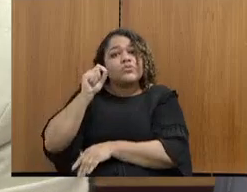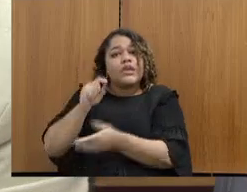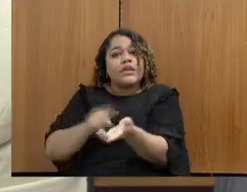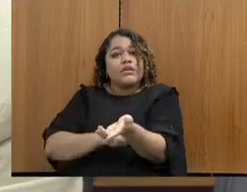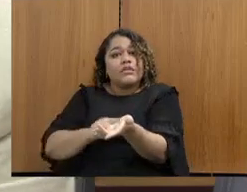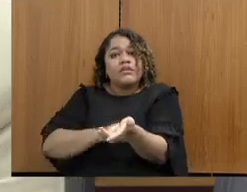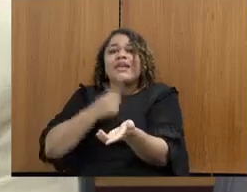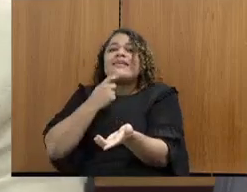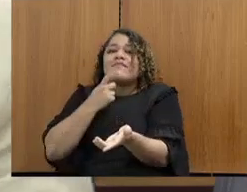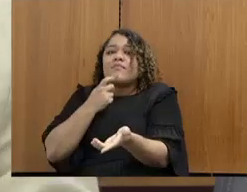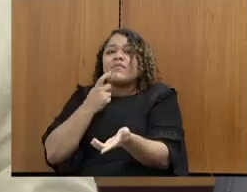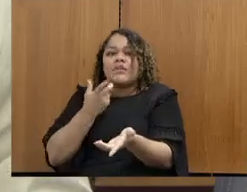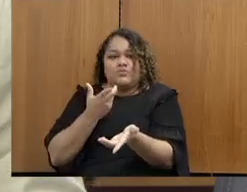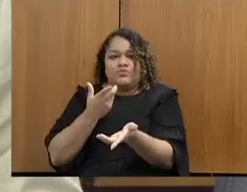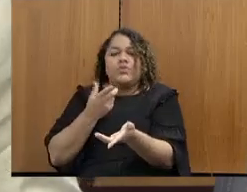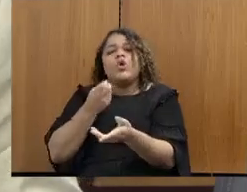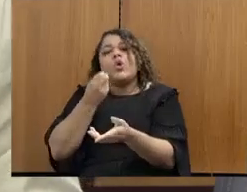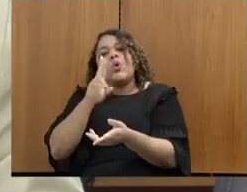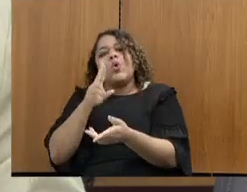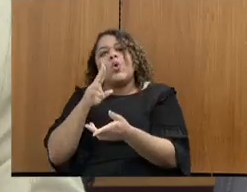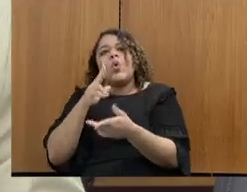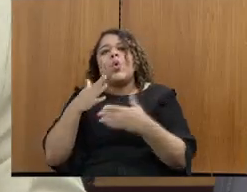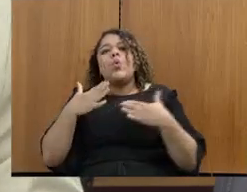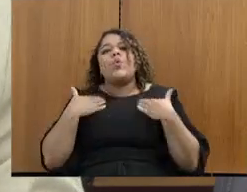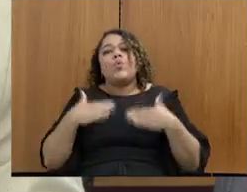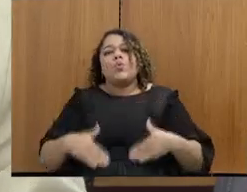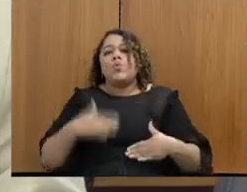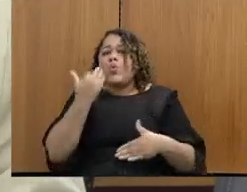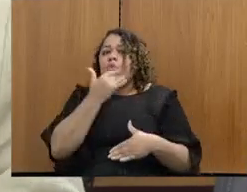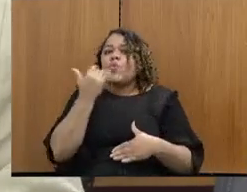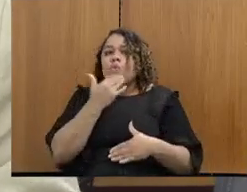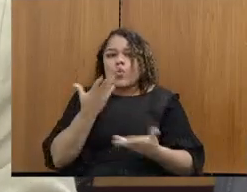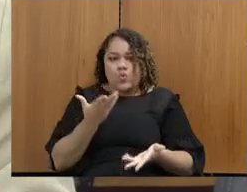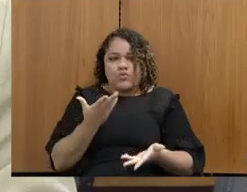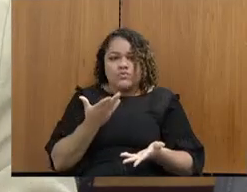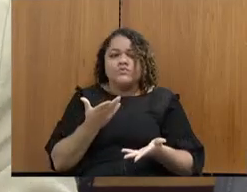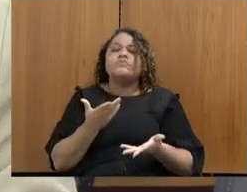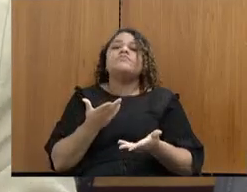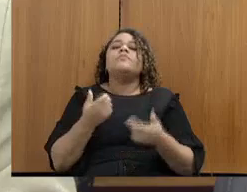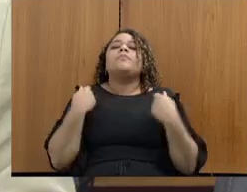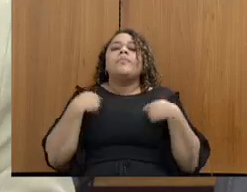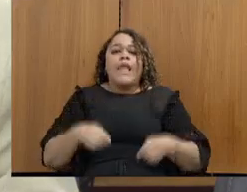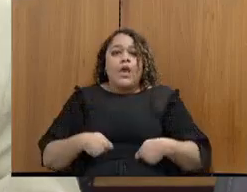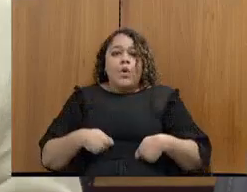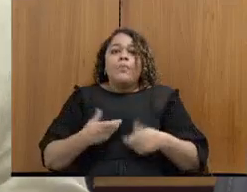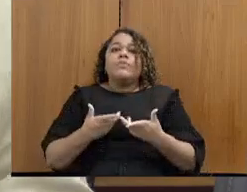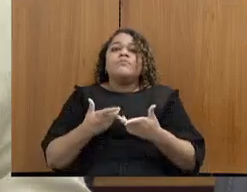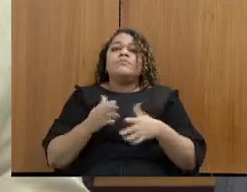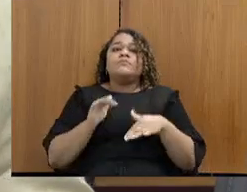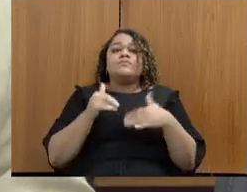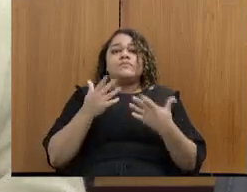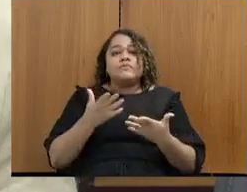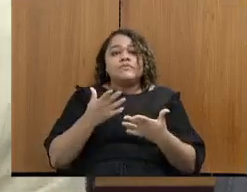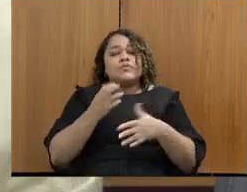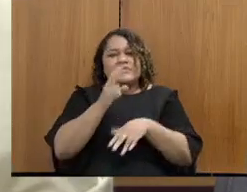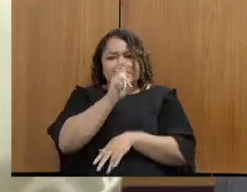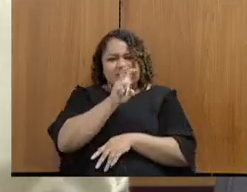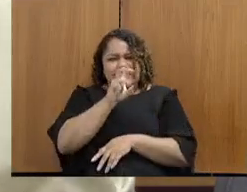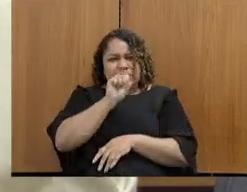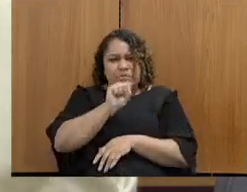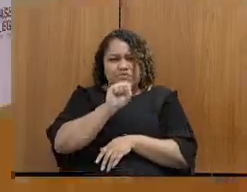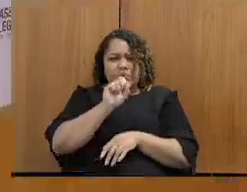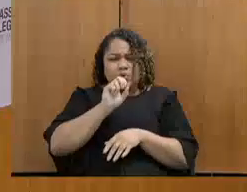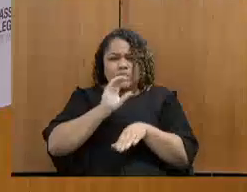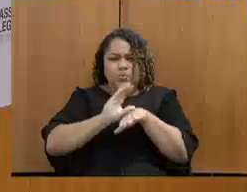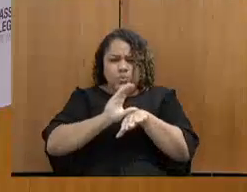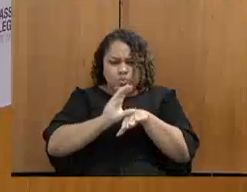a cor da Farda Então desse 58 cursos que a polícia civil oferece capacitação para os seus profissionais tem algum que